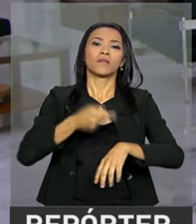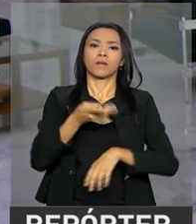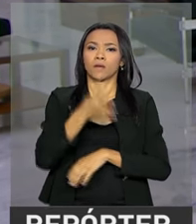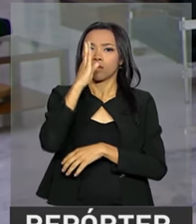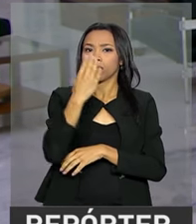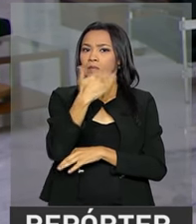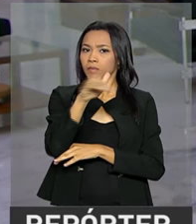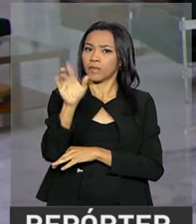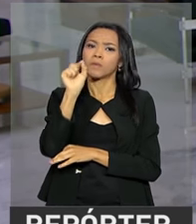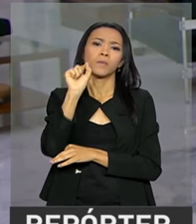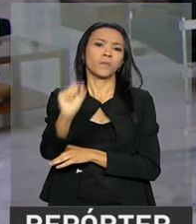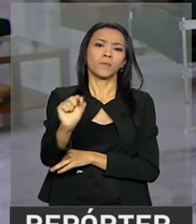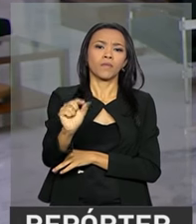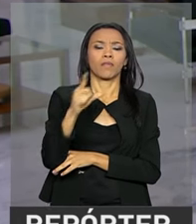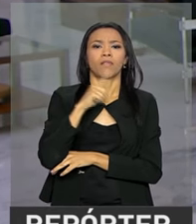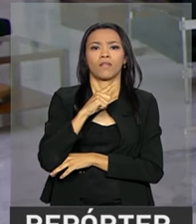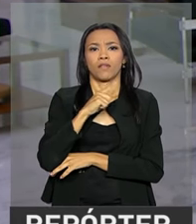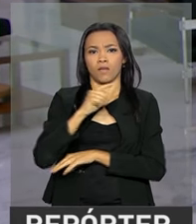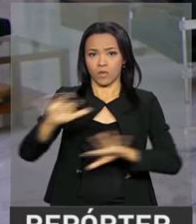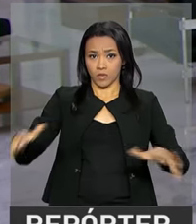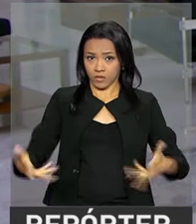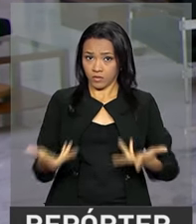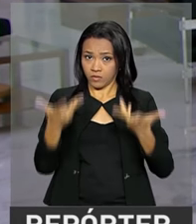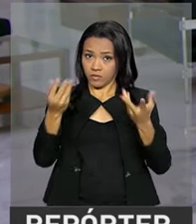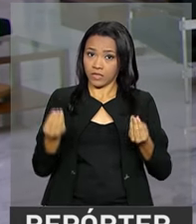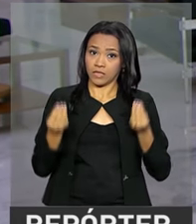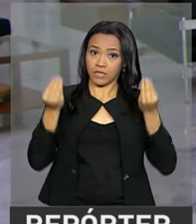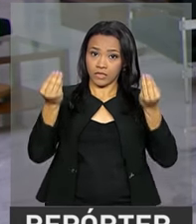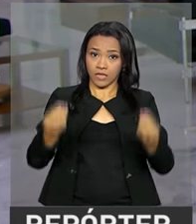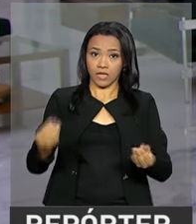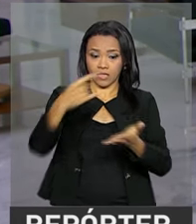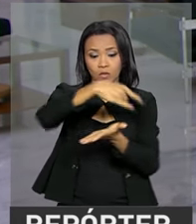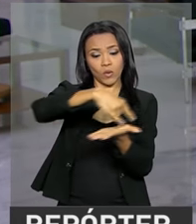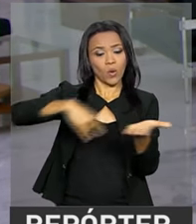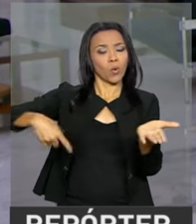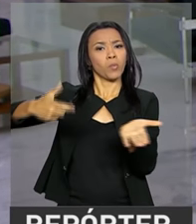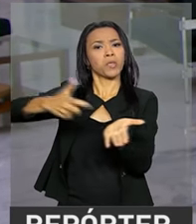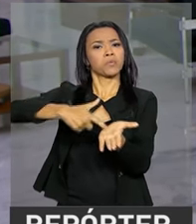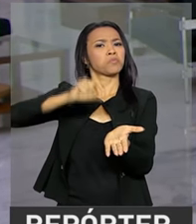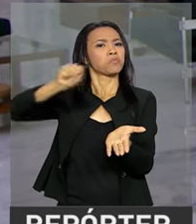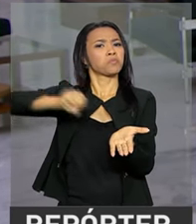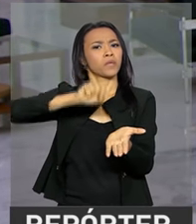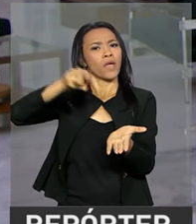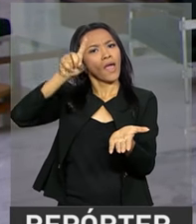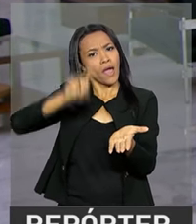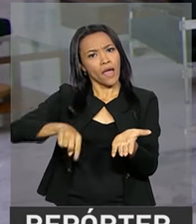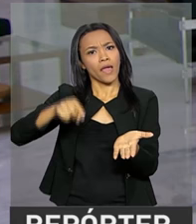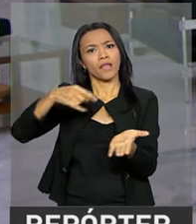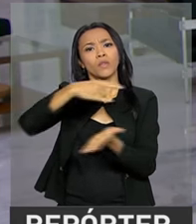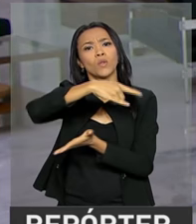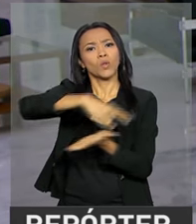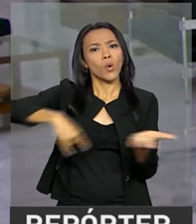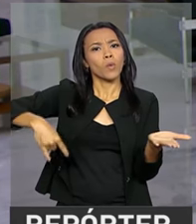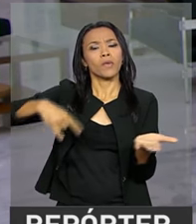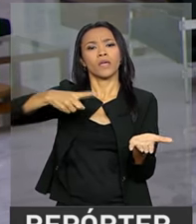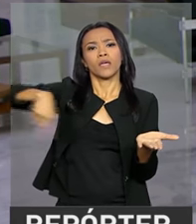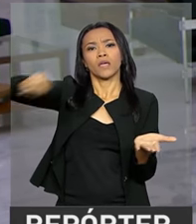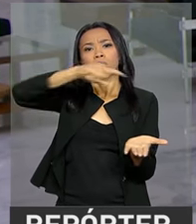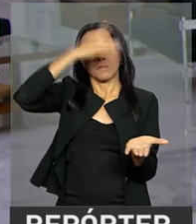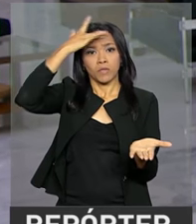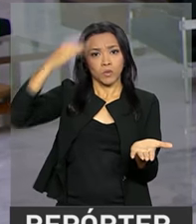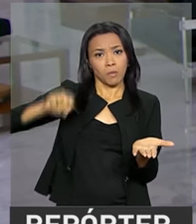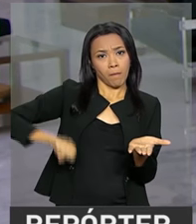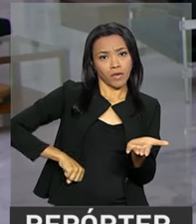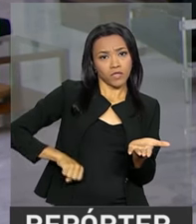no Palácio do Planalto da cerimônia de entrega de cartas credenciais. O que, que são essas cartas credenciais? São aqueles documentos que os embaixadores de